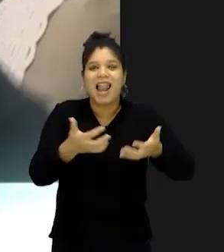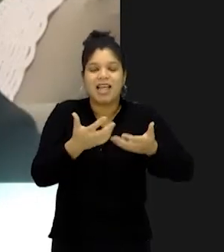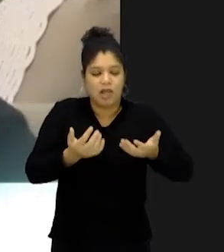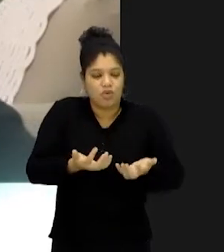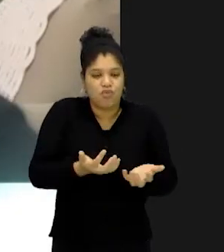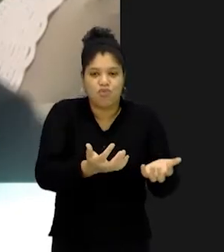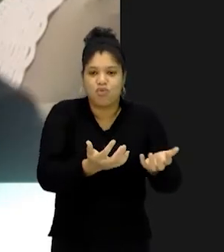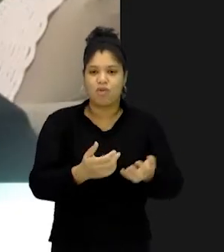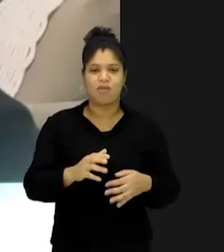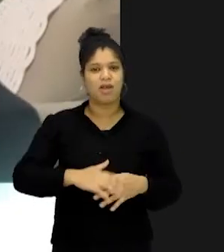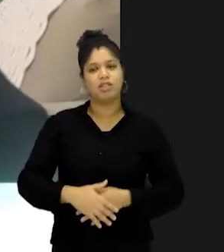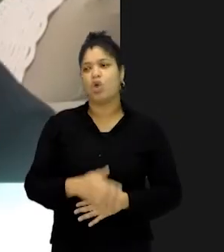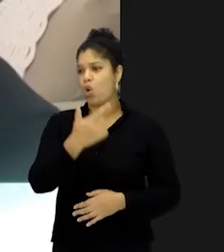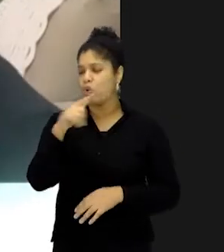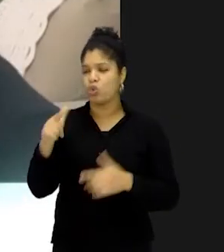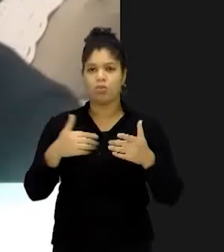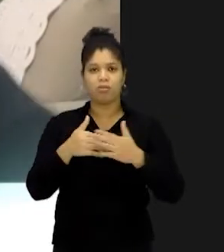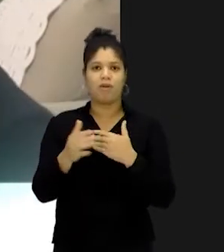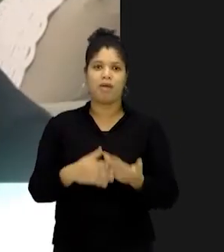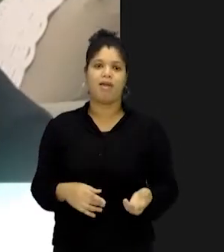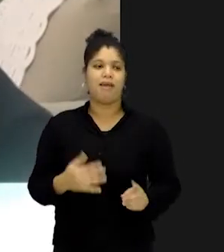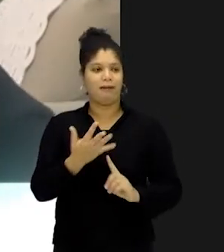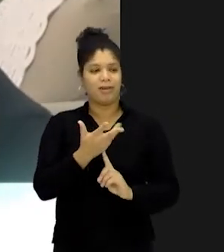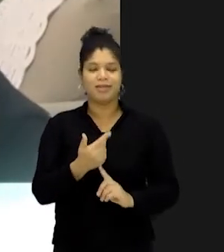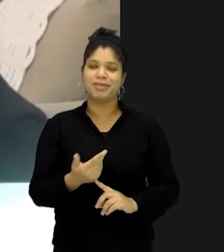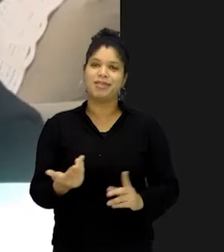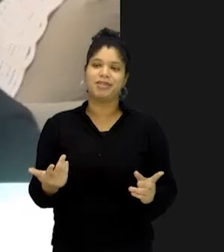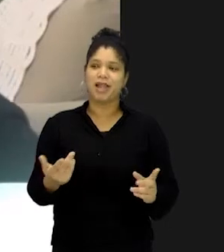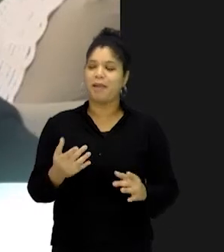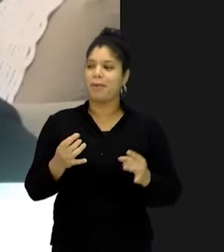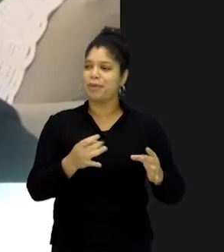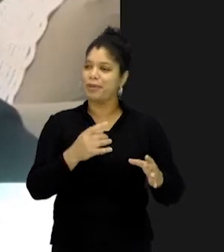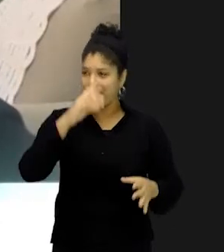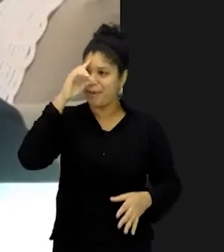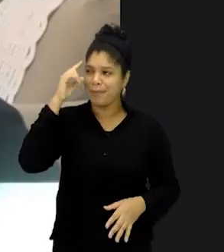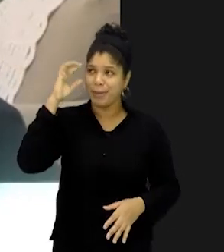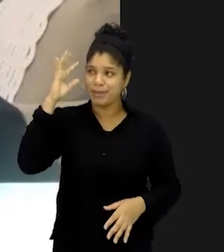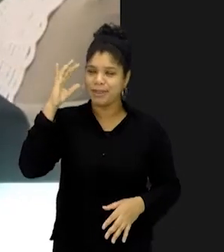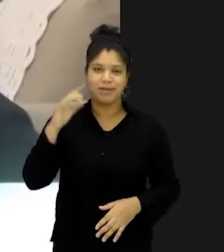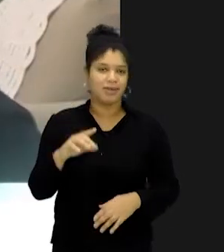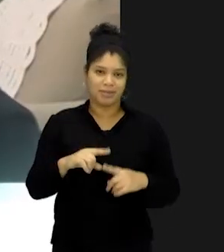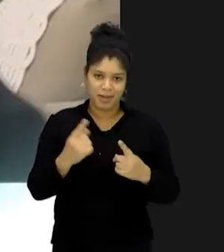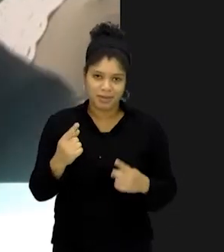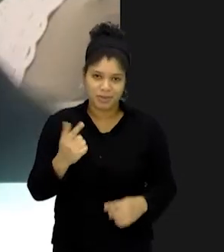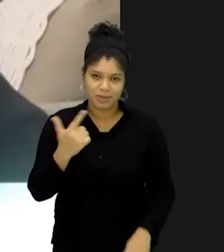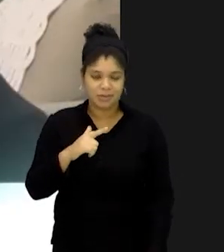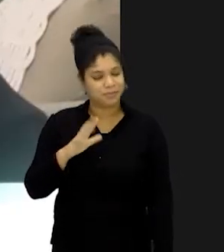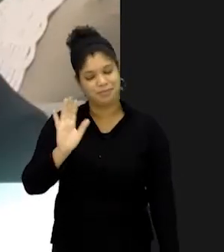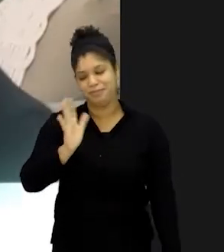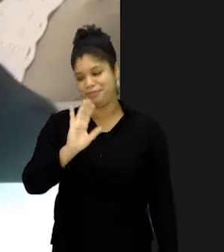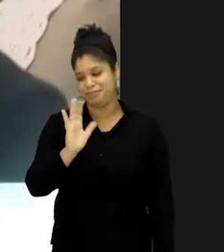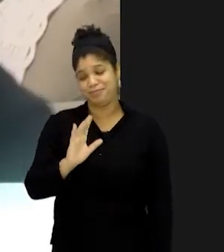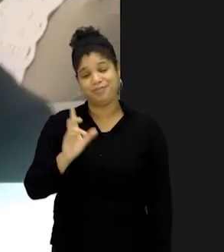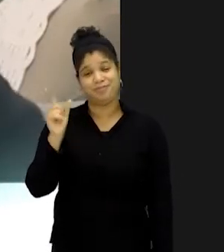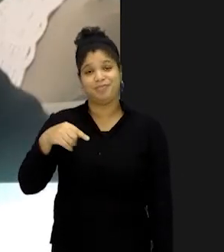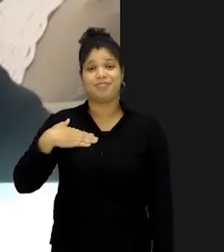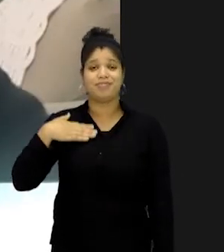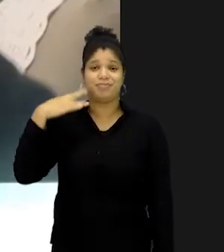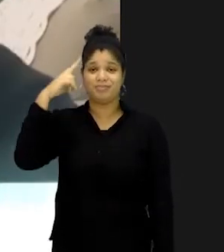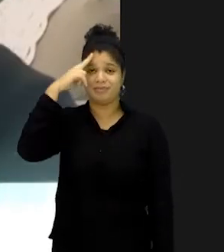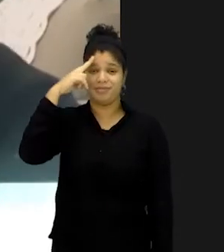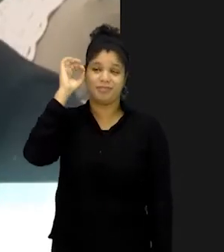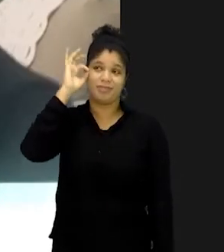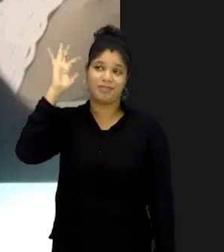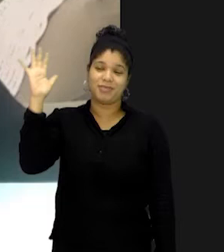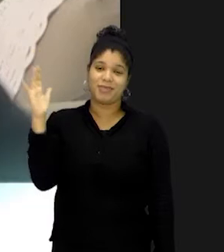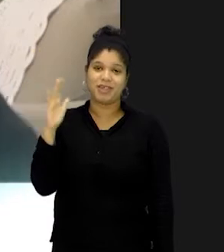menos arte. Mas não tem jeito, né? A arte está no meu sangue, está correndo na minha veia,